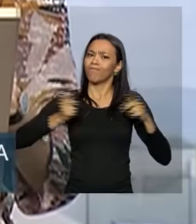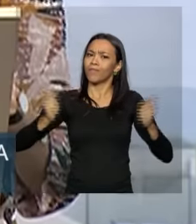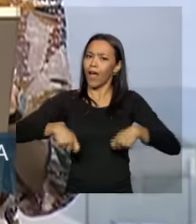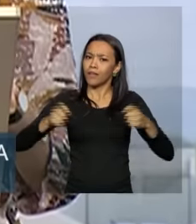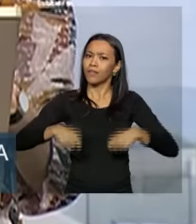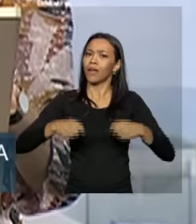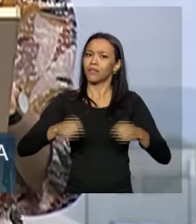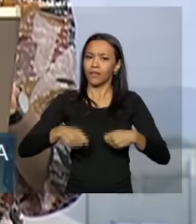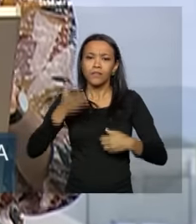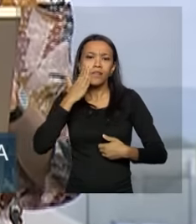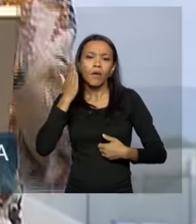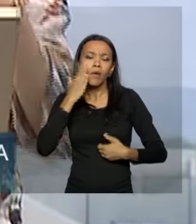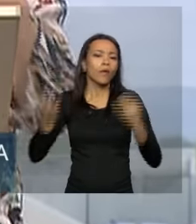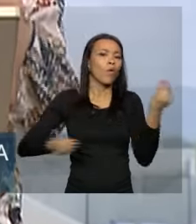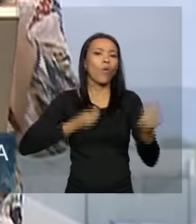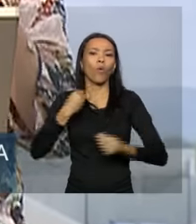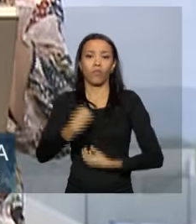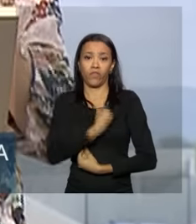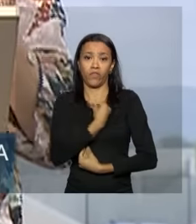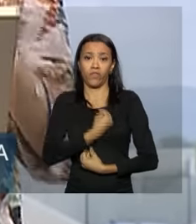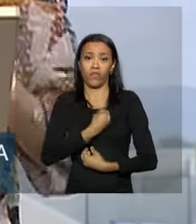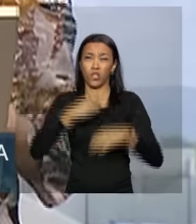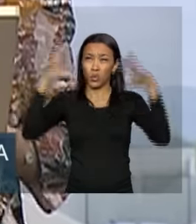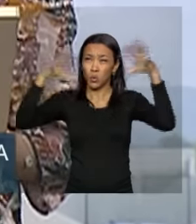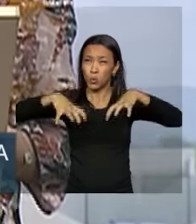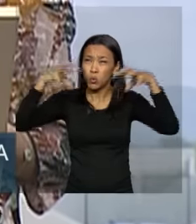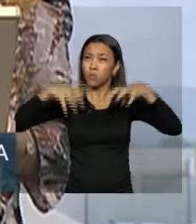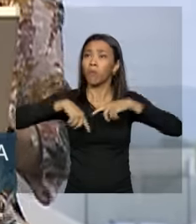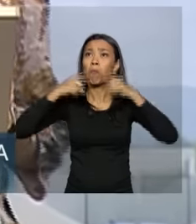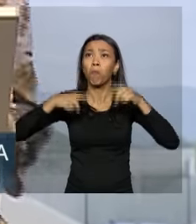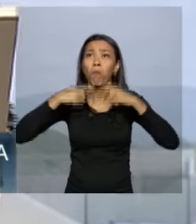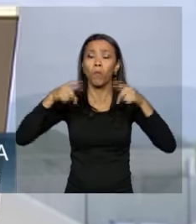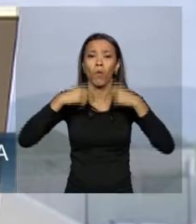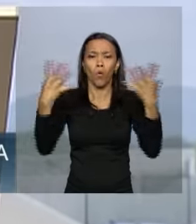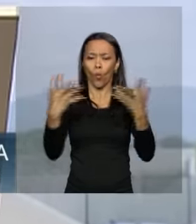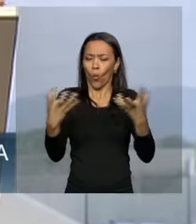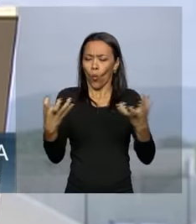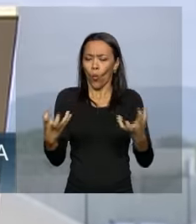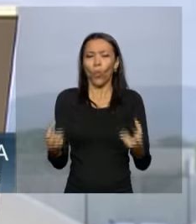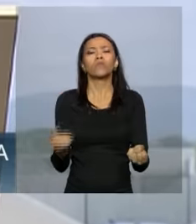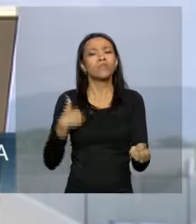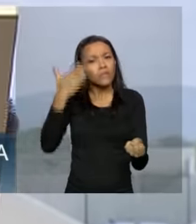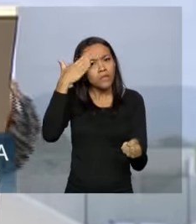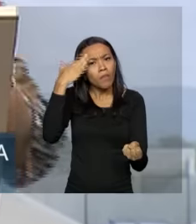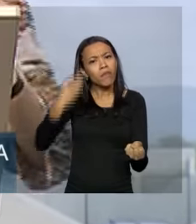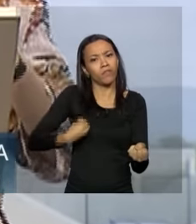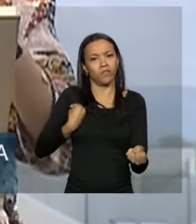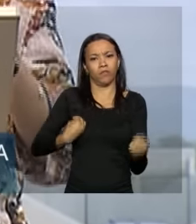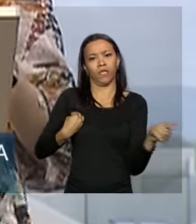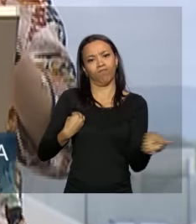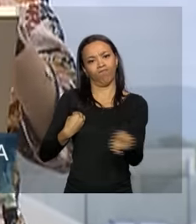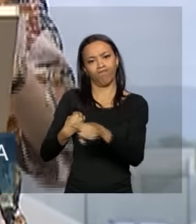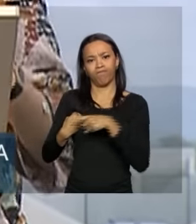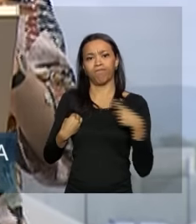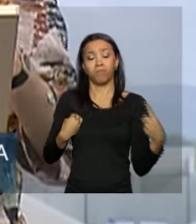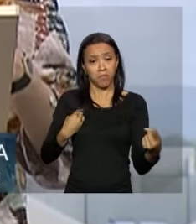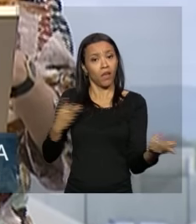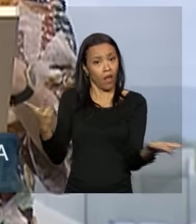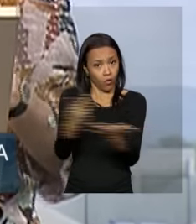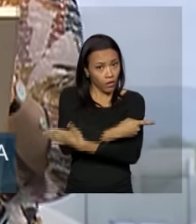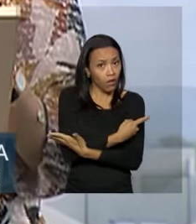com a seca, que conviver com a seca é entender que a seca pode